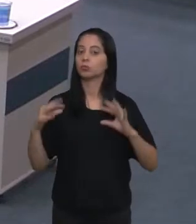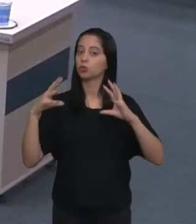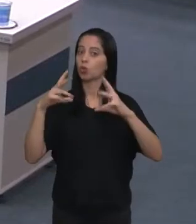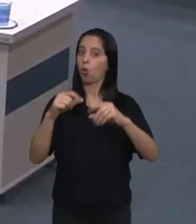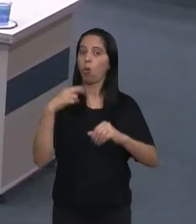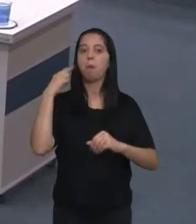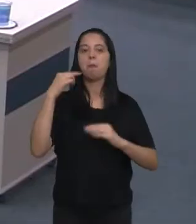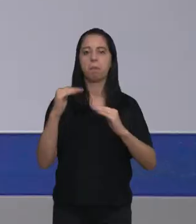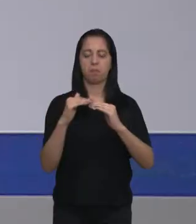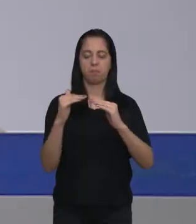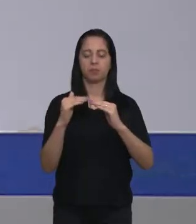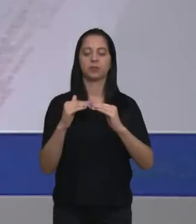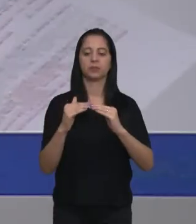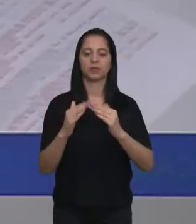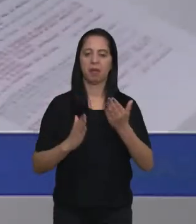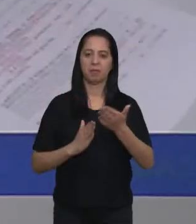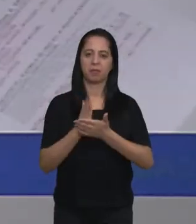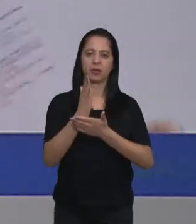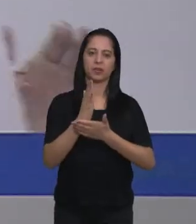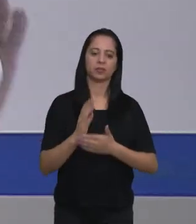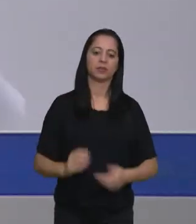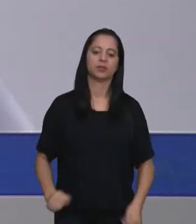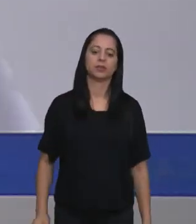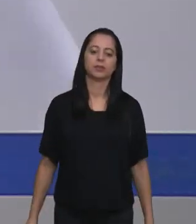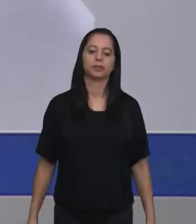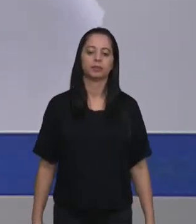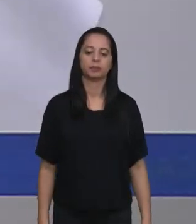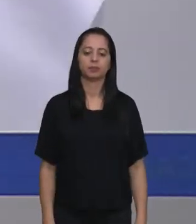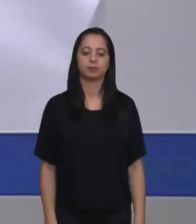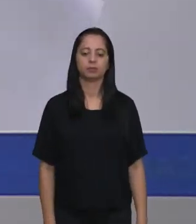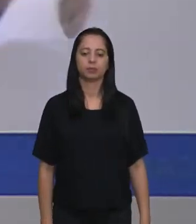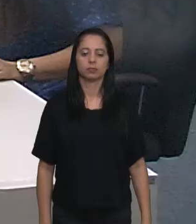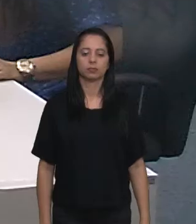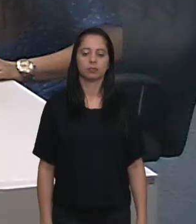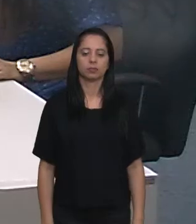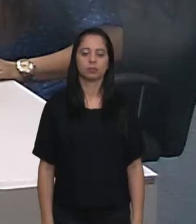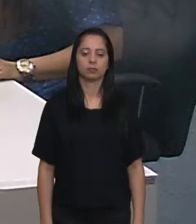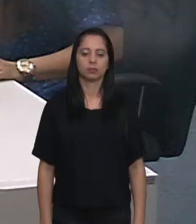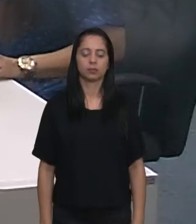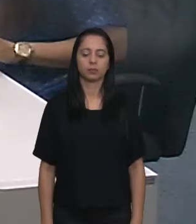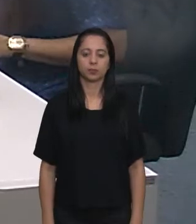senhor presidente. Tramitação aprovada por unanimidade.